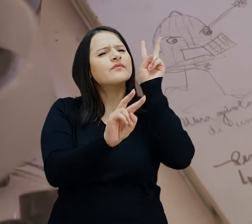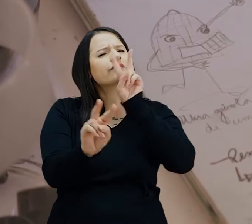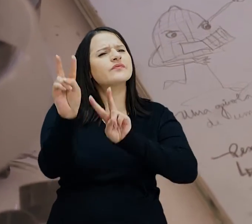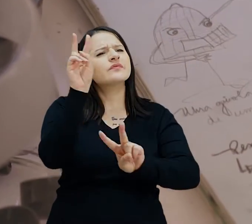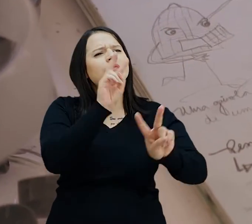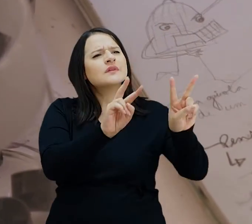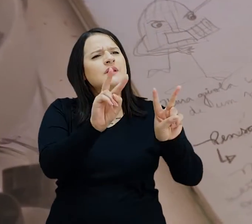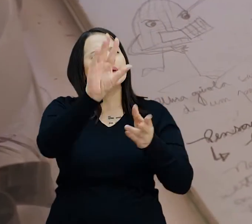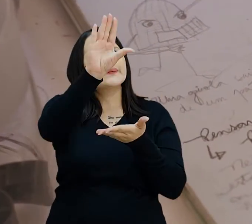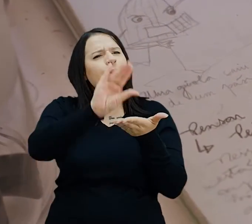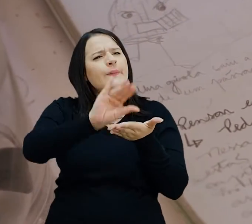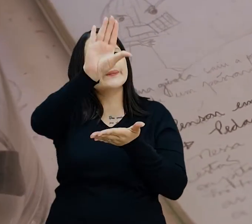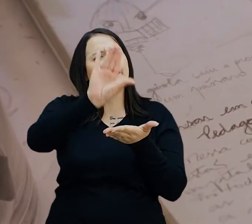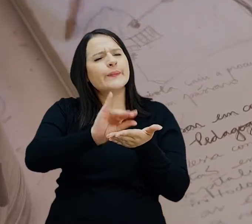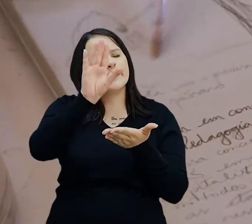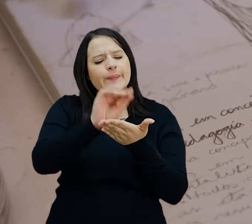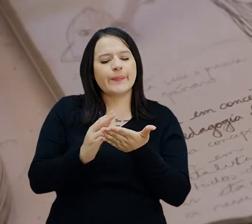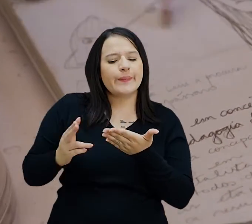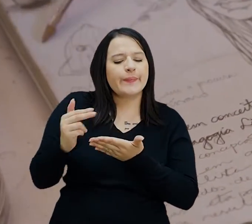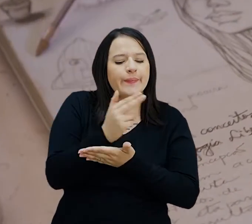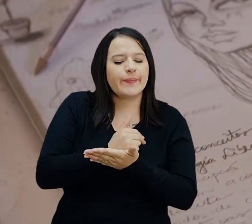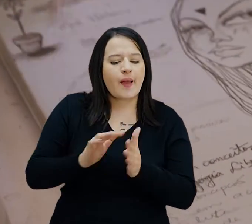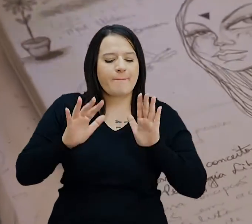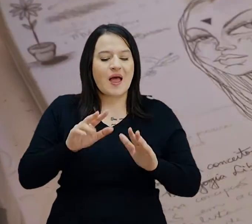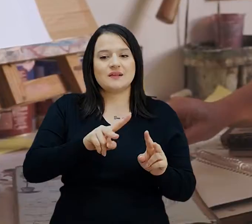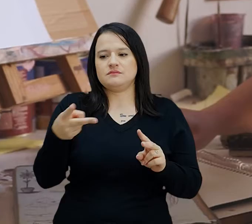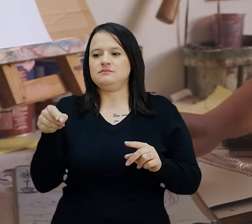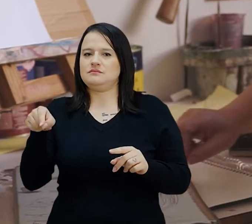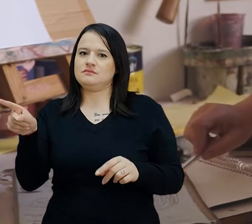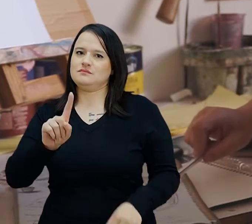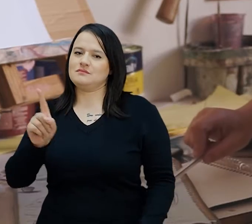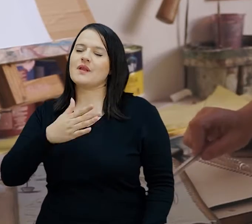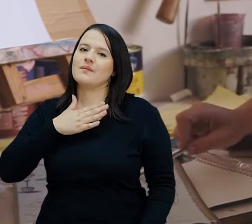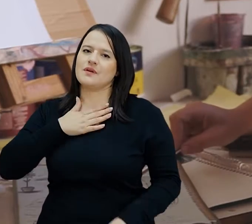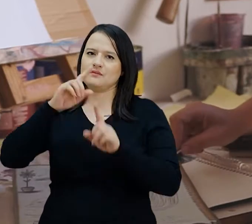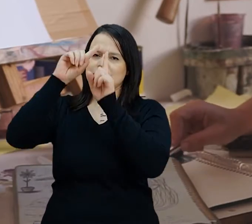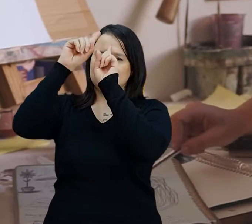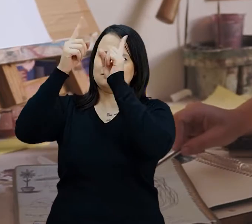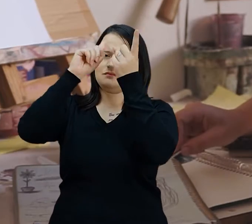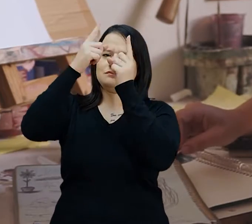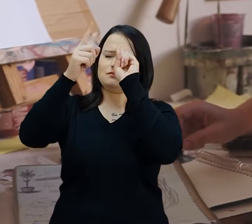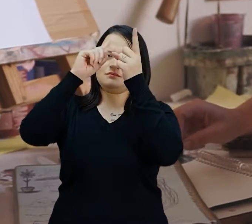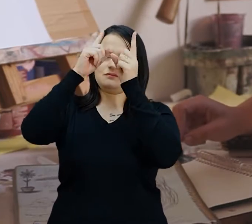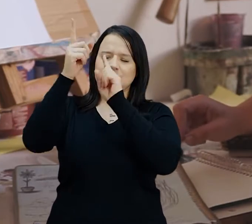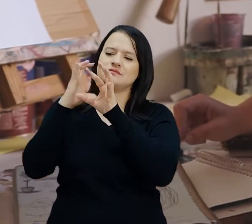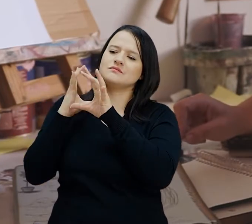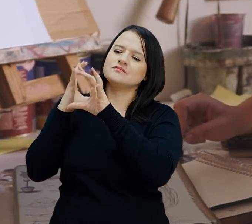desenho que eu estava vendo. O que eu vi, eu reproduzi aqui. Agora, aqui não. Aqui já